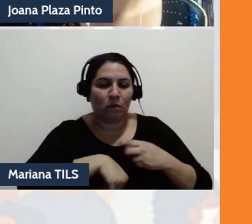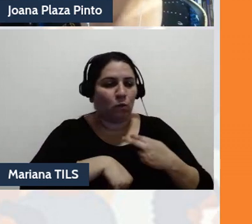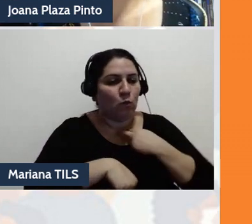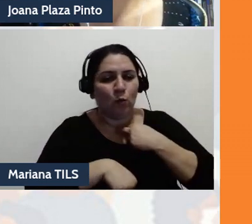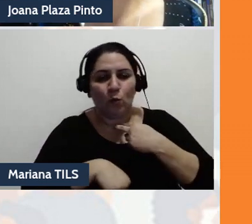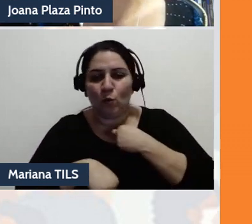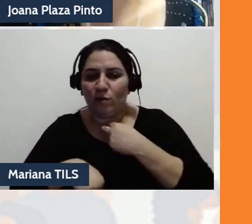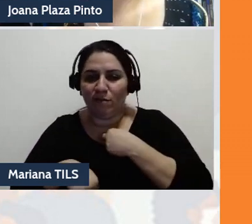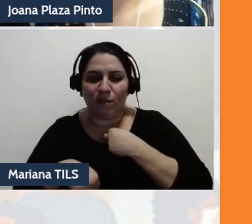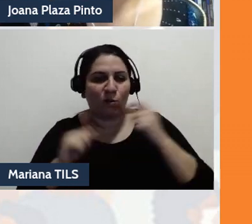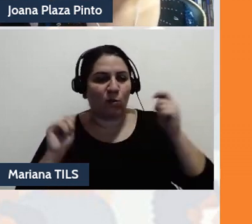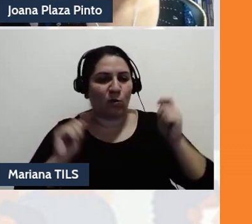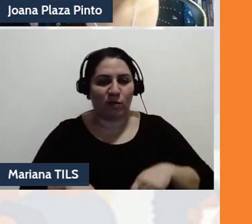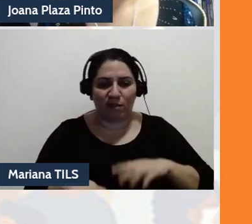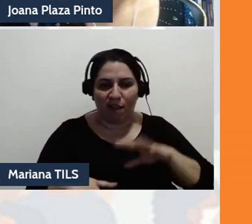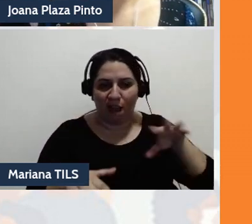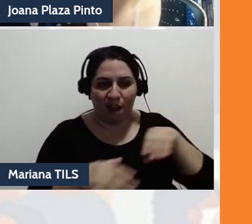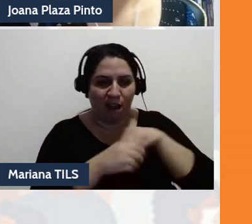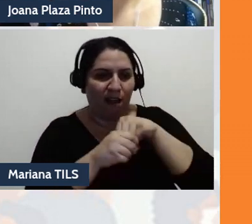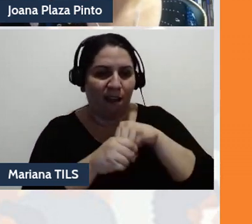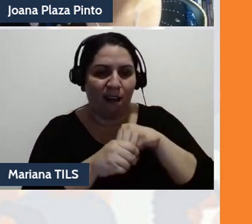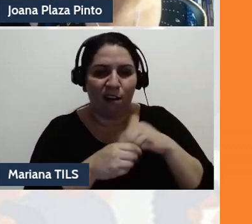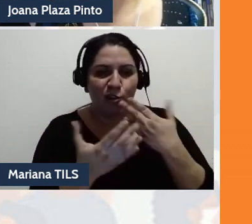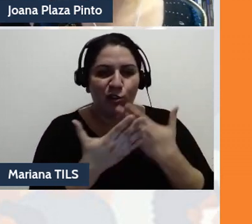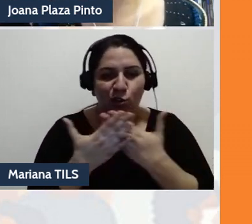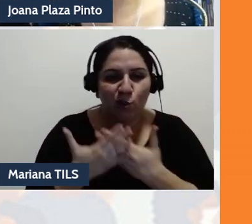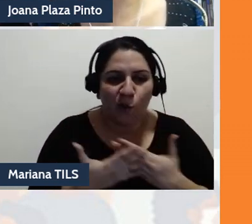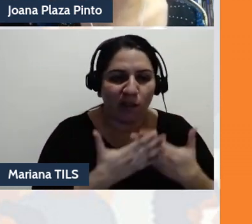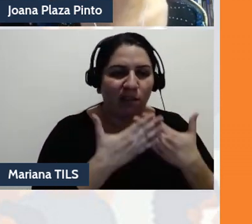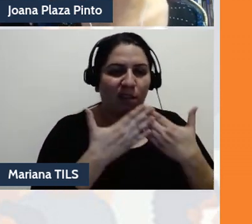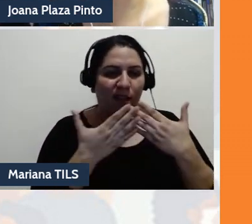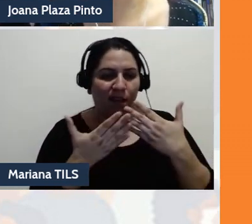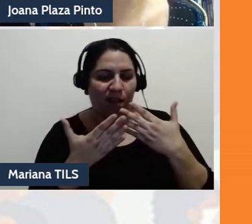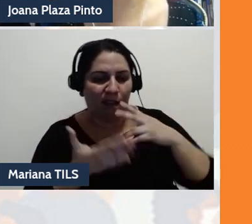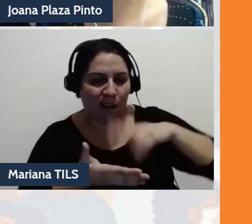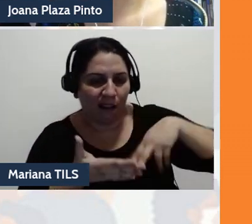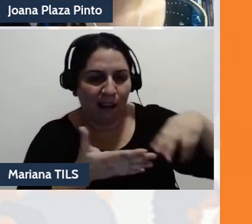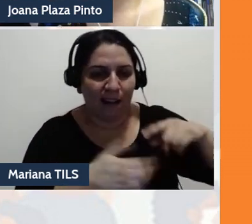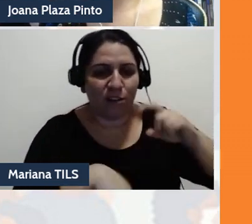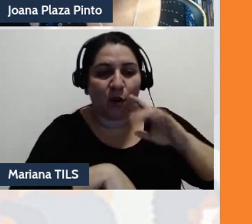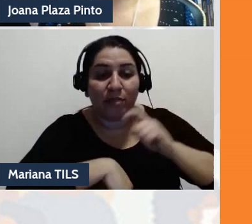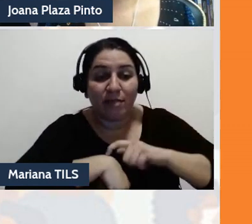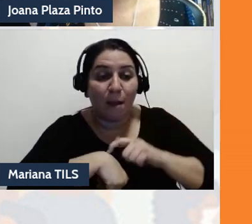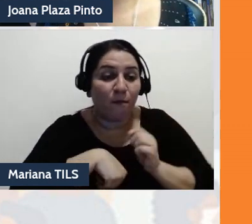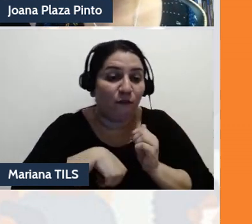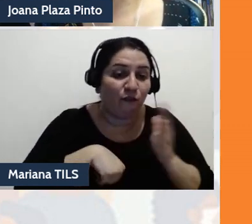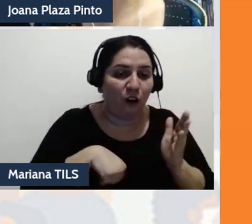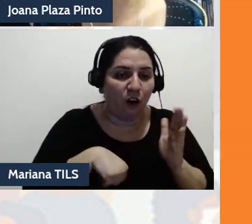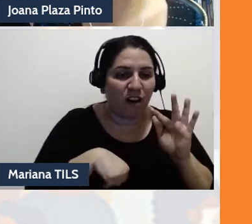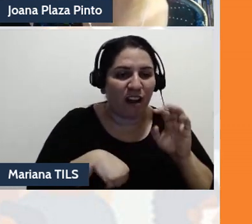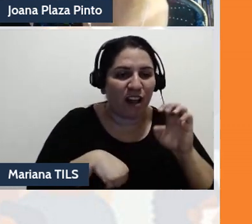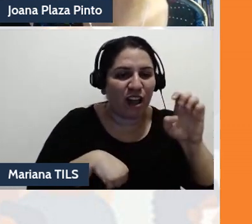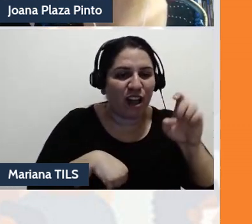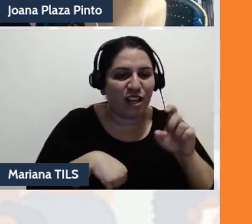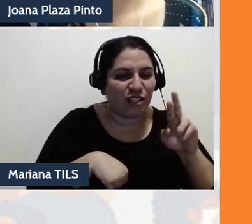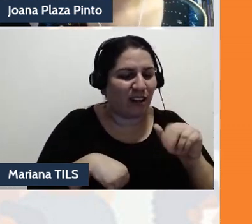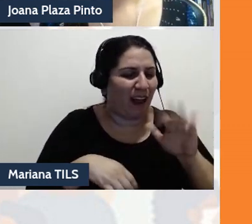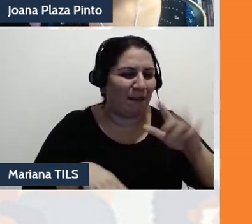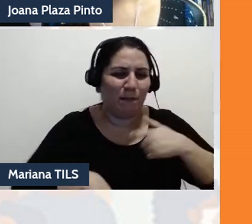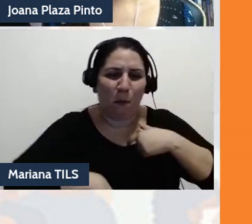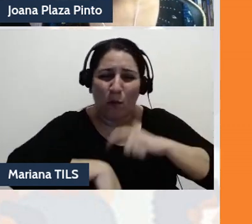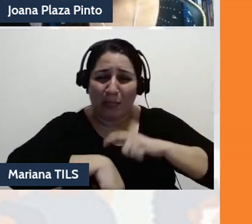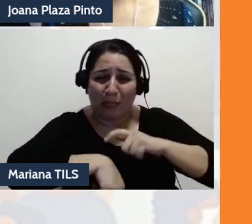não integra aquela rotina, né? Então, leio nas horas vagas, a minha rotina é